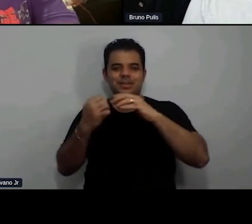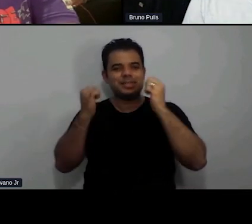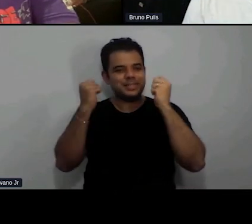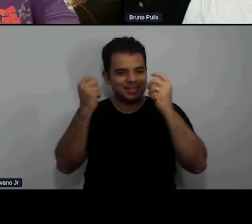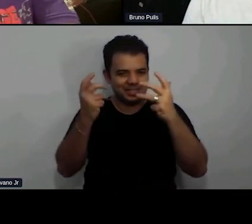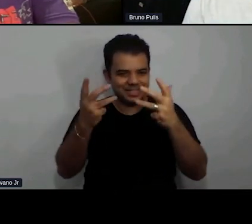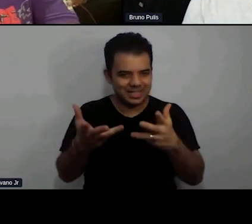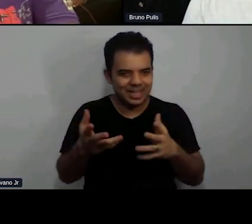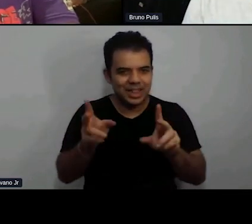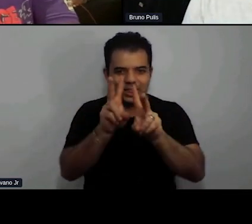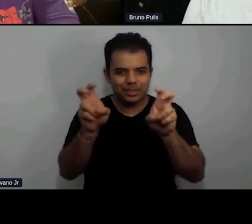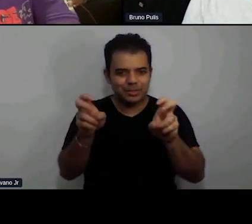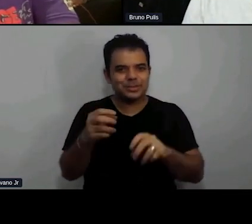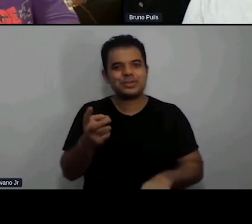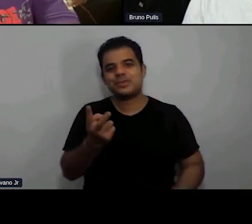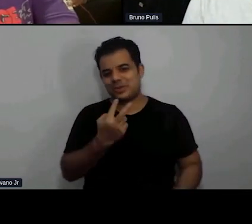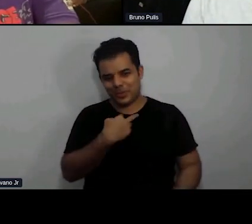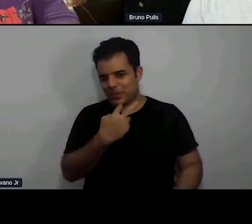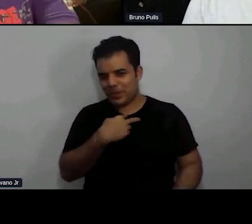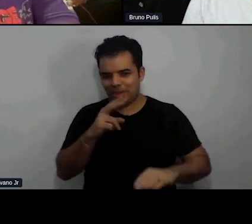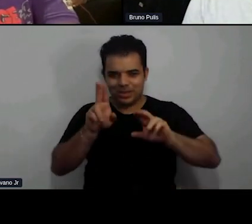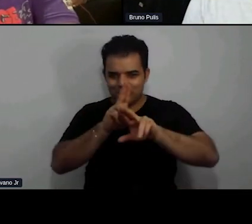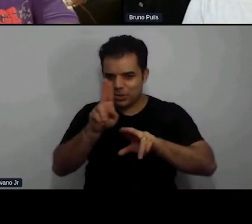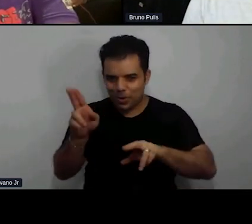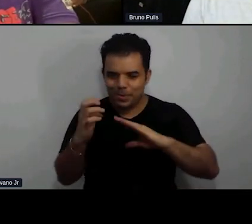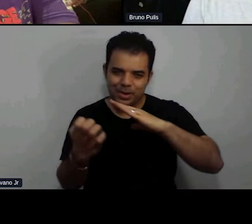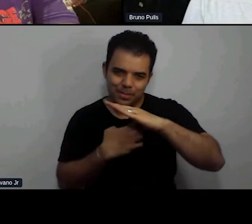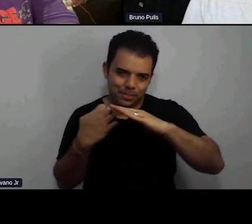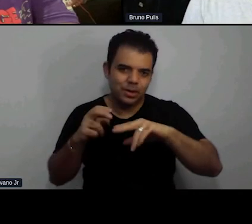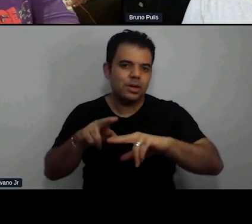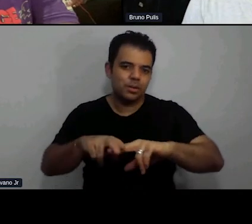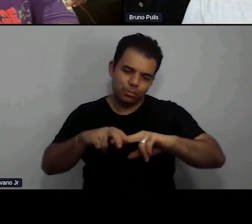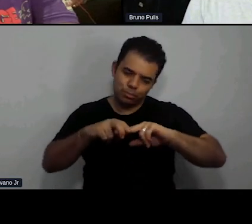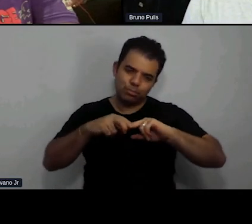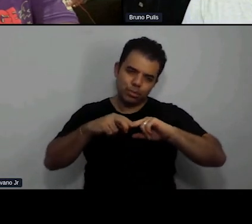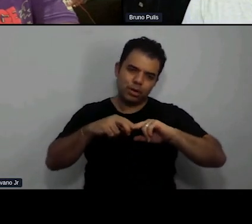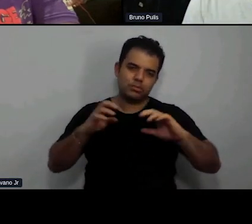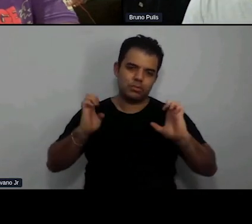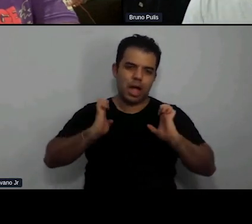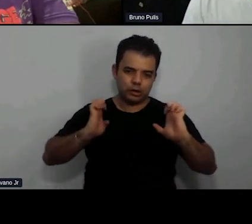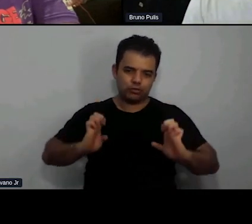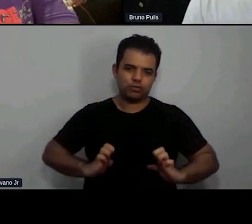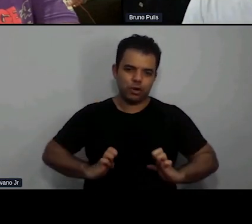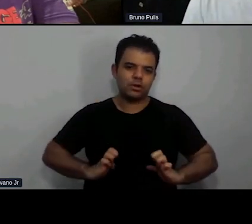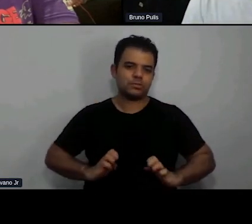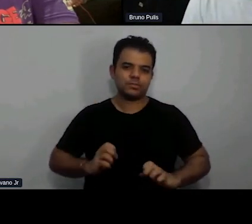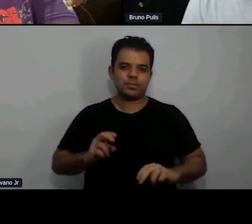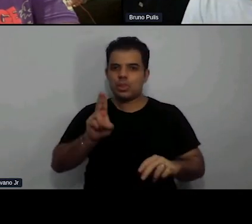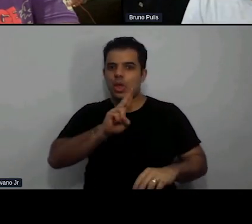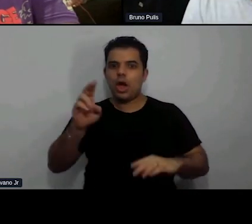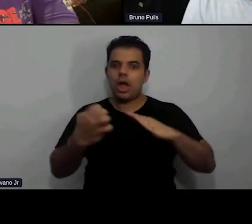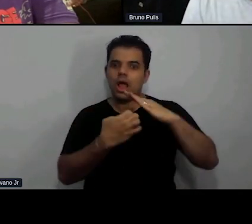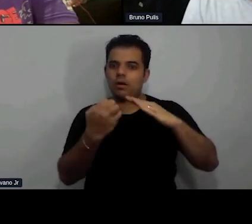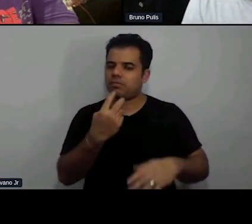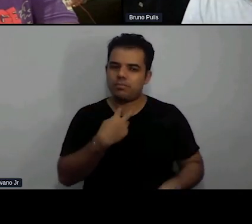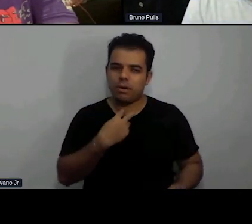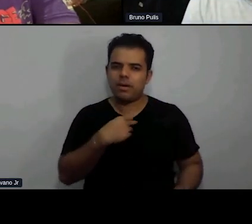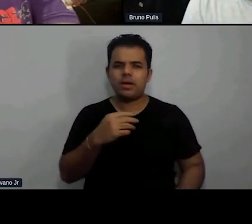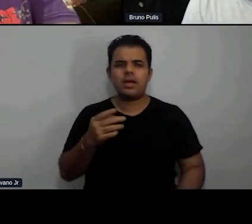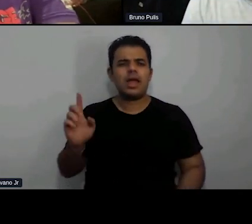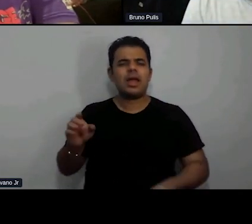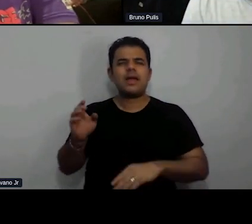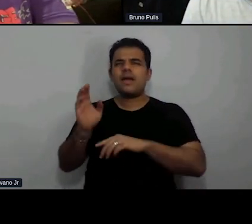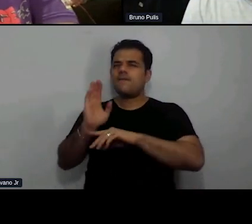bom. Não posso falar o nome da empresa por questões, claro, éticas, mas, se não me engano, o nome do vídeo é